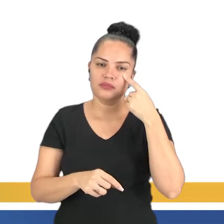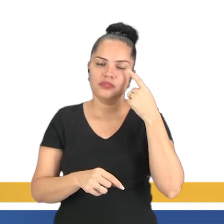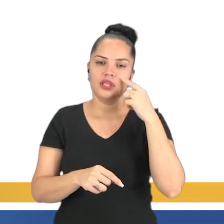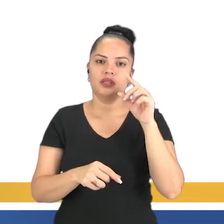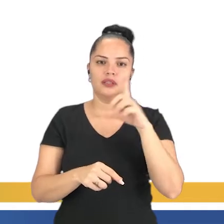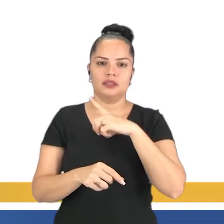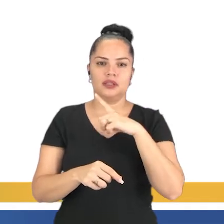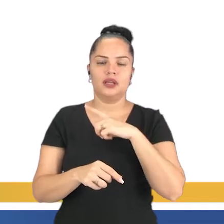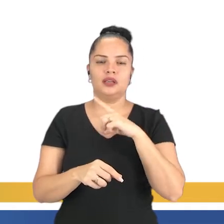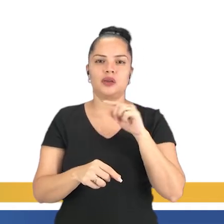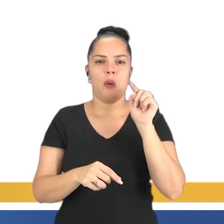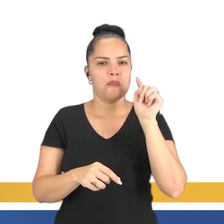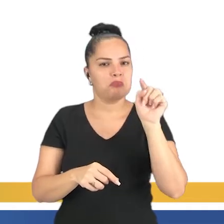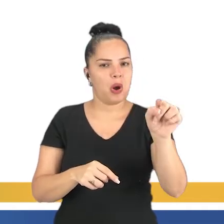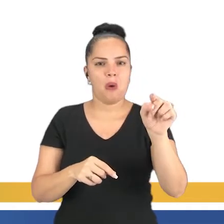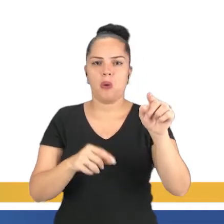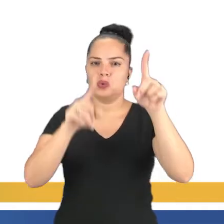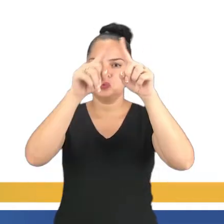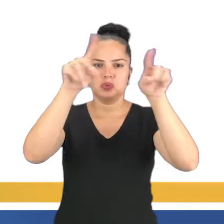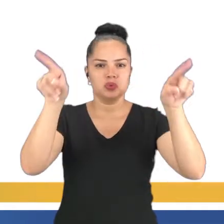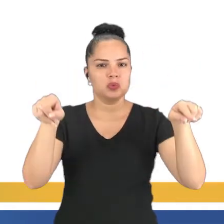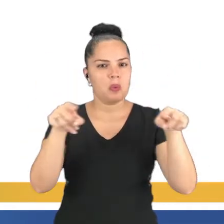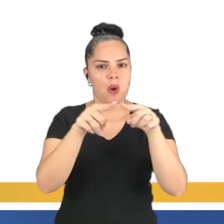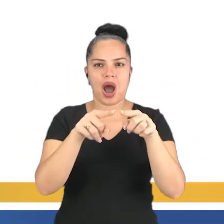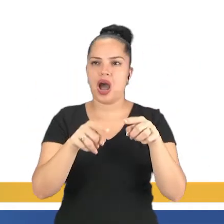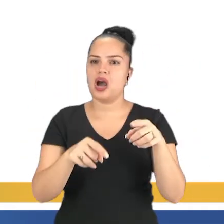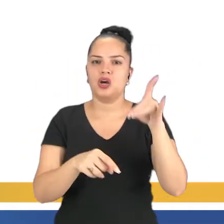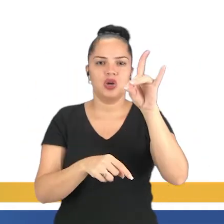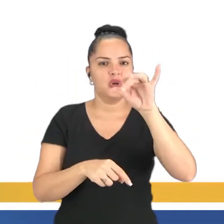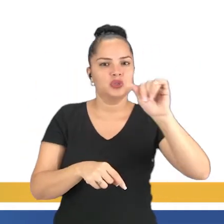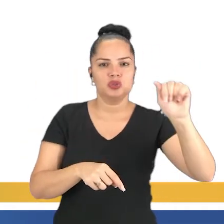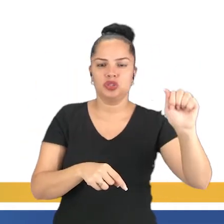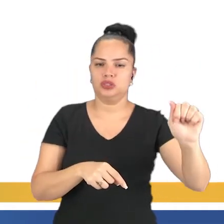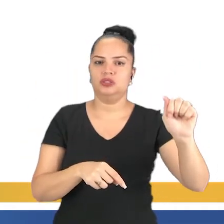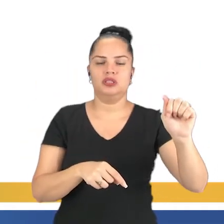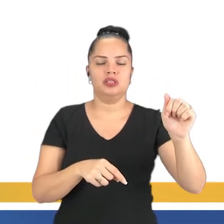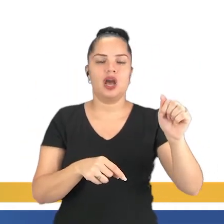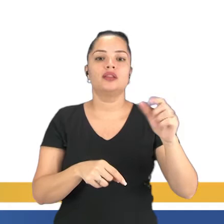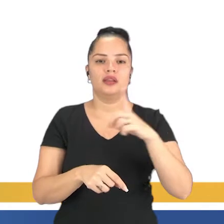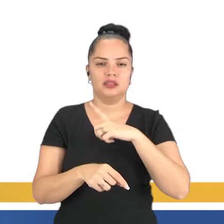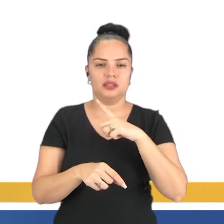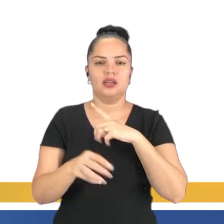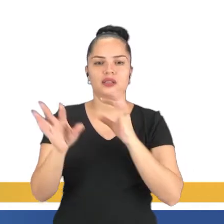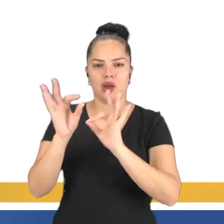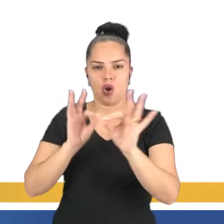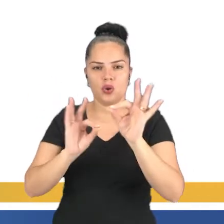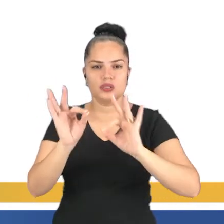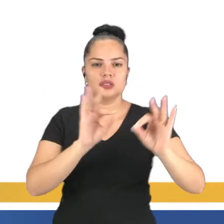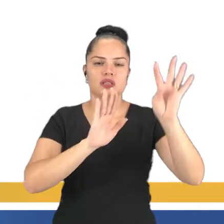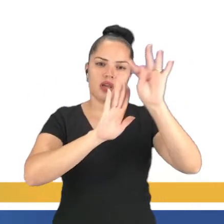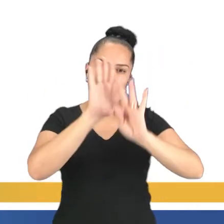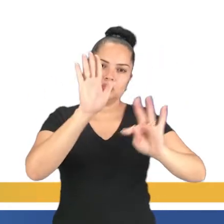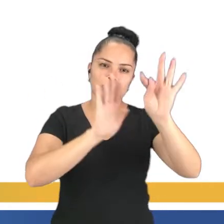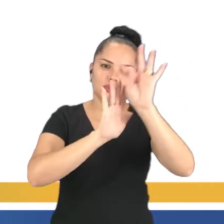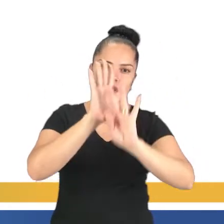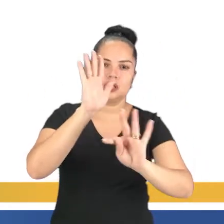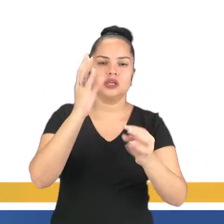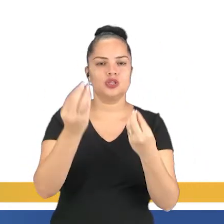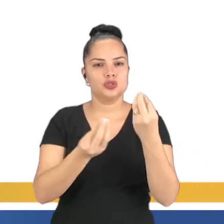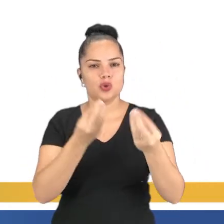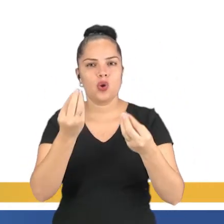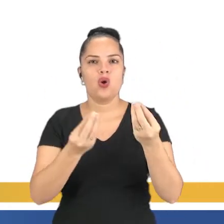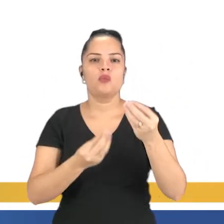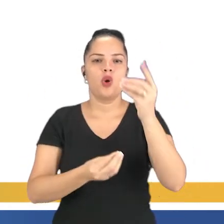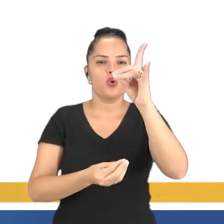marcada por pontos ou quadros que representam uma data. Cada bloco desse tem um breve texto sobre a relevância do dia